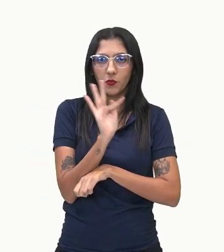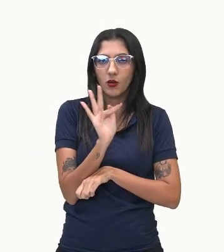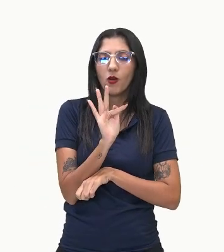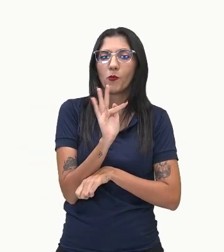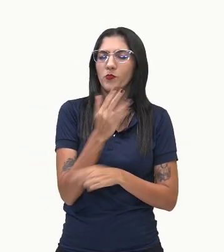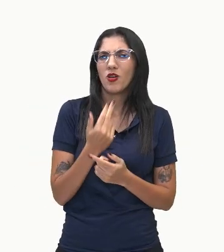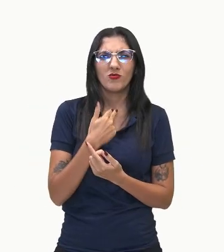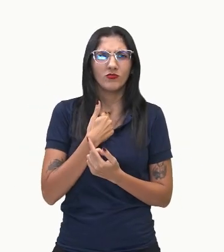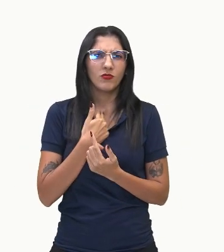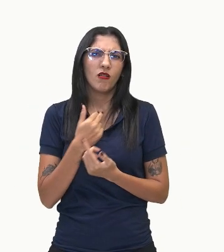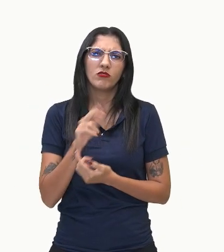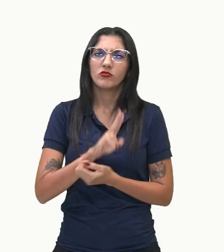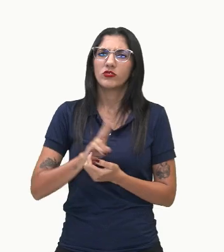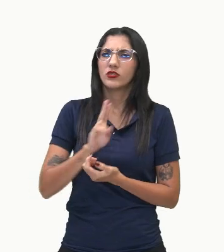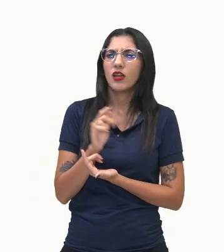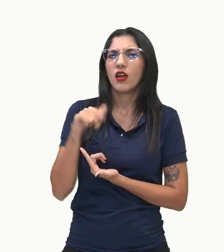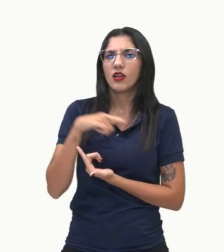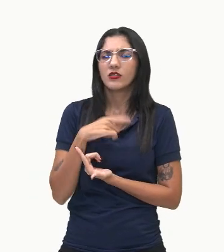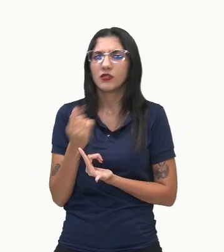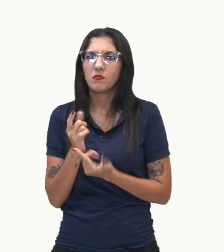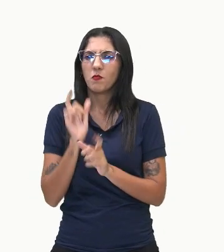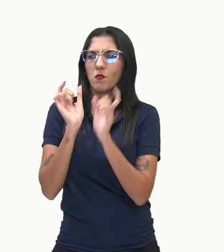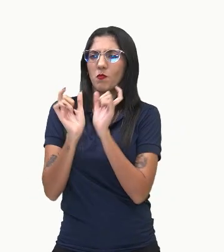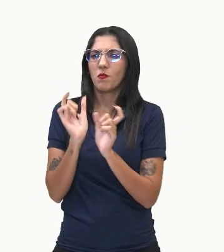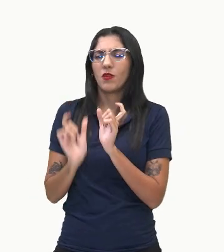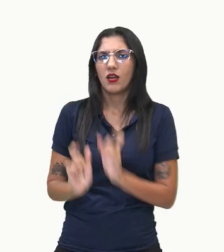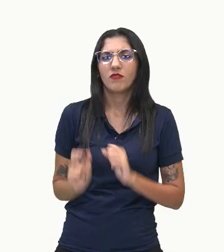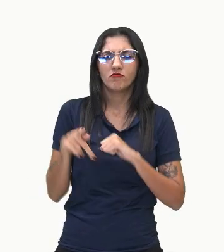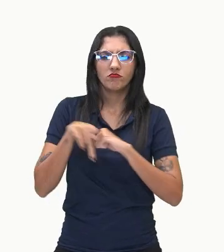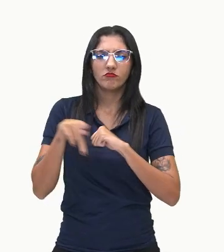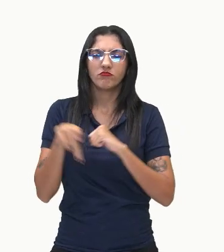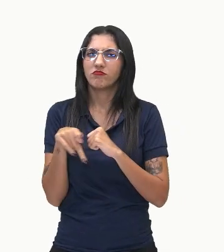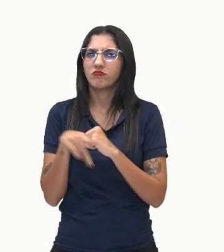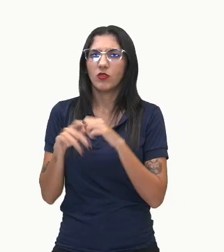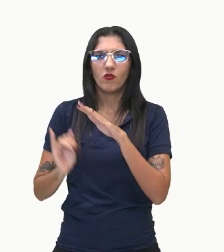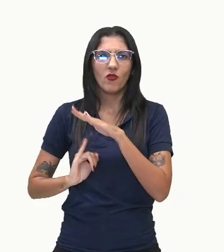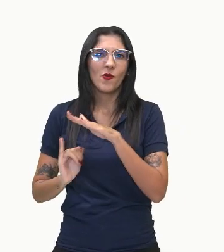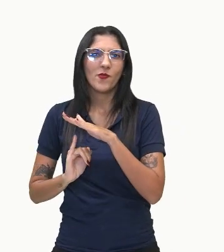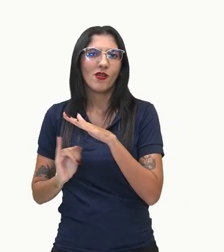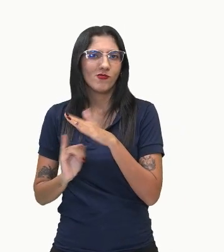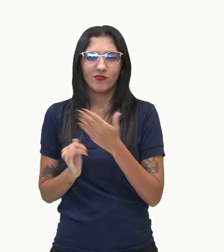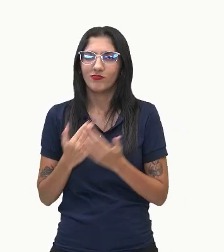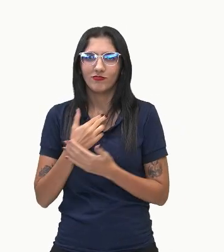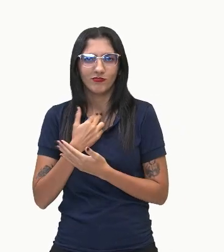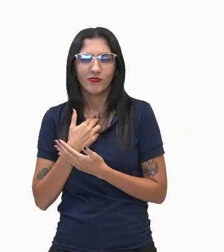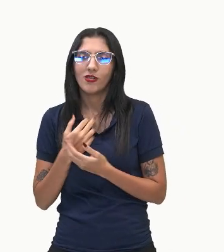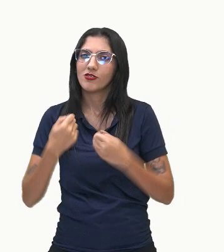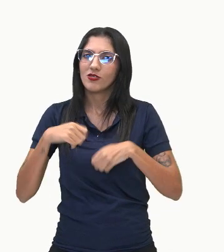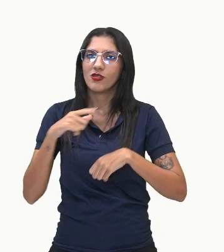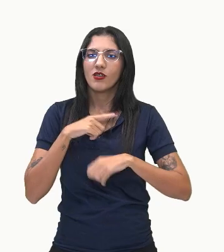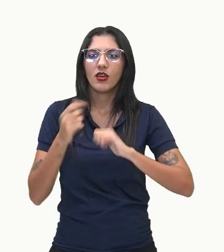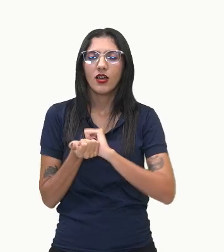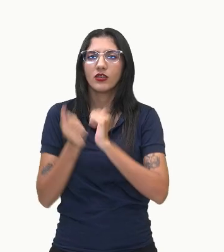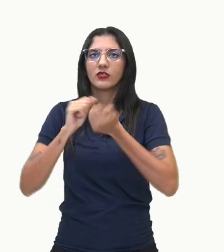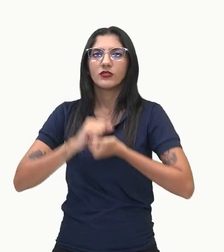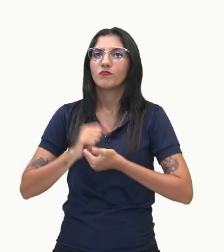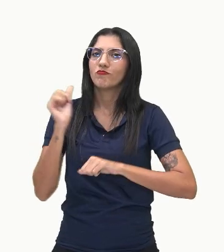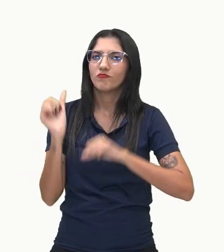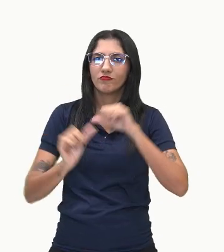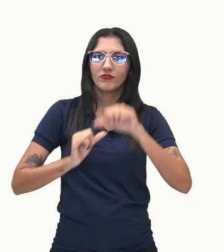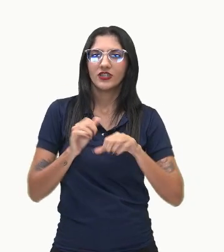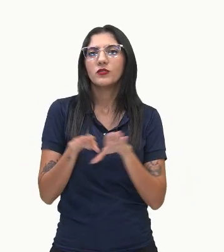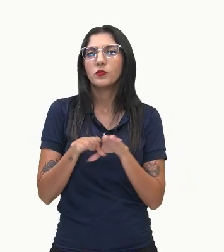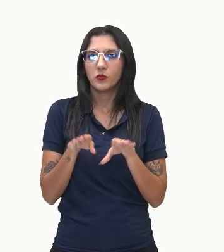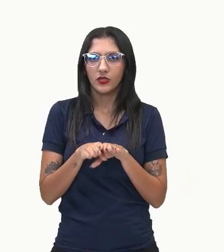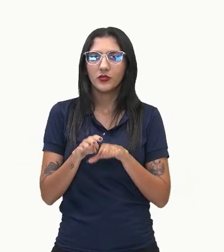poder usar aquele palavreado do dia a dia, coloquial. Eu vou precisar usar a norma culta da